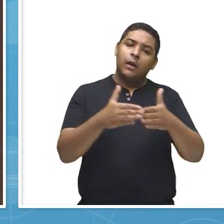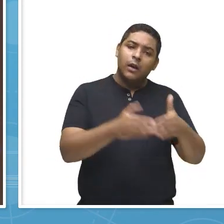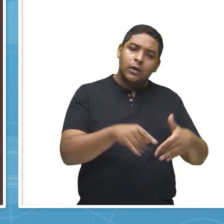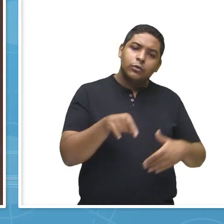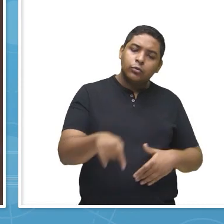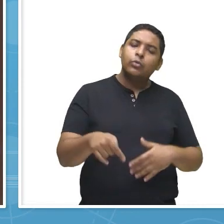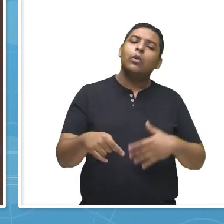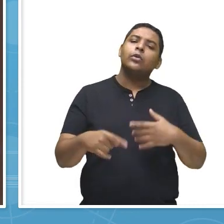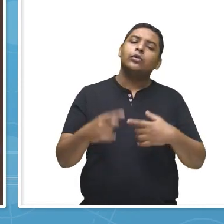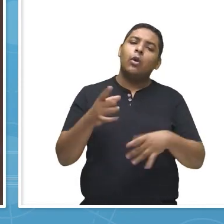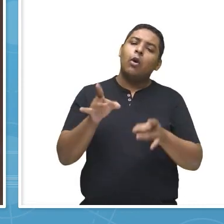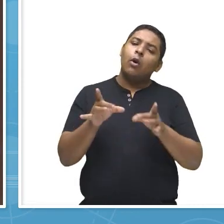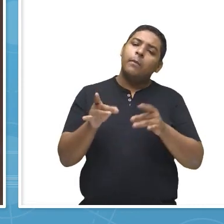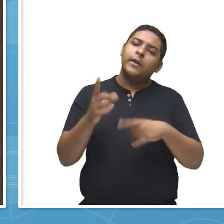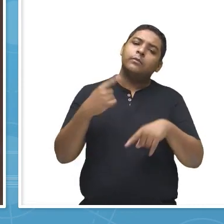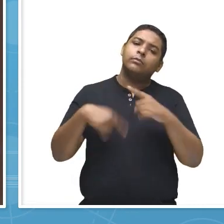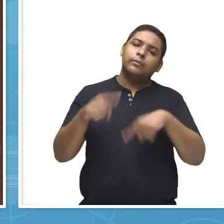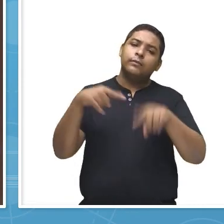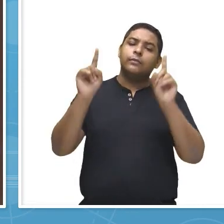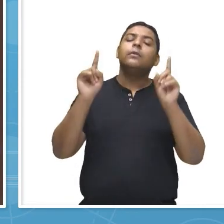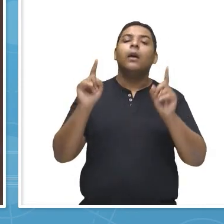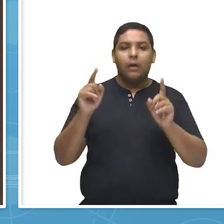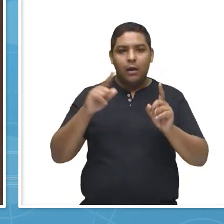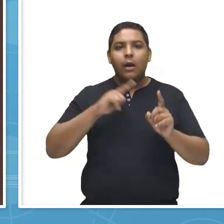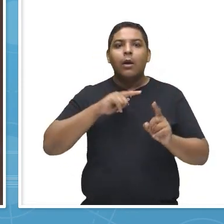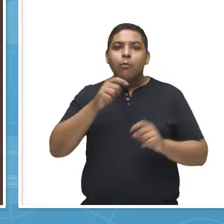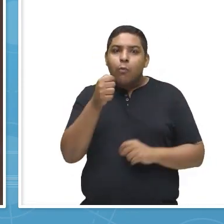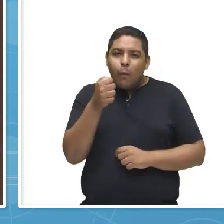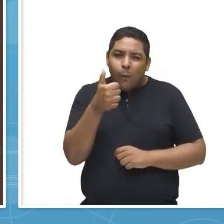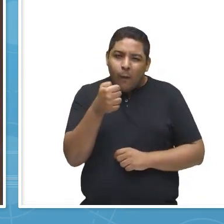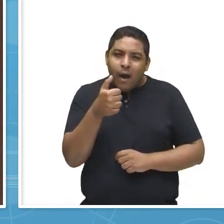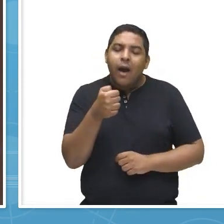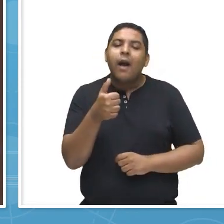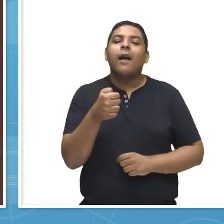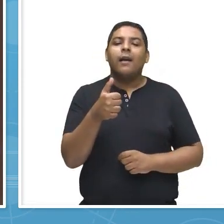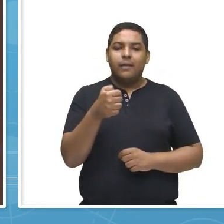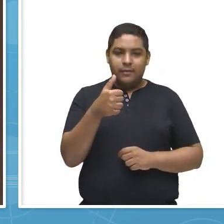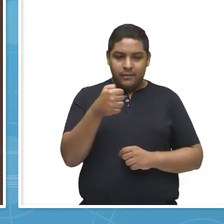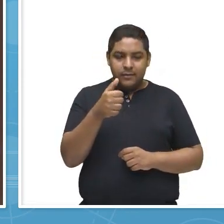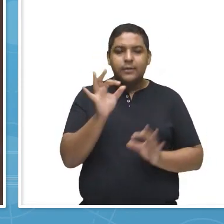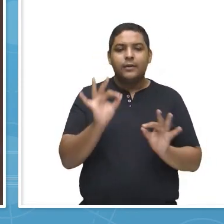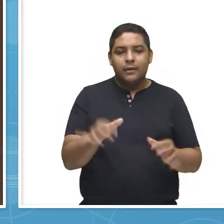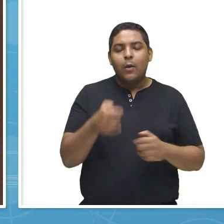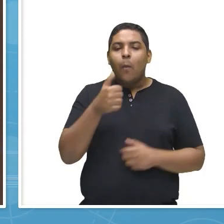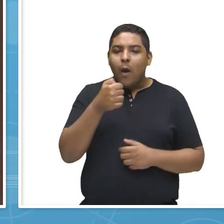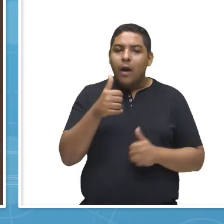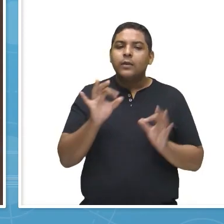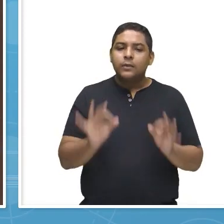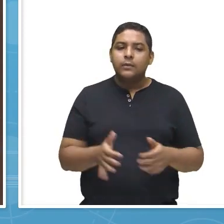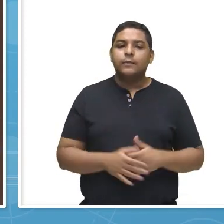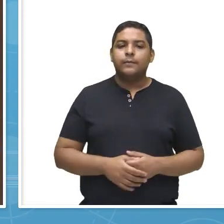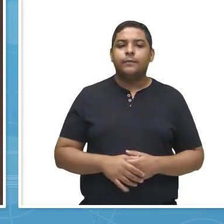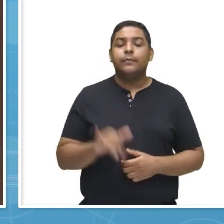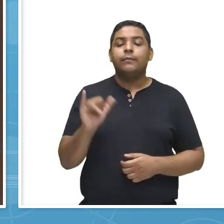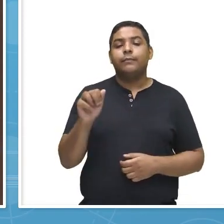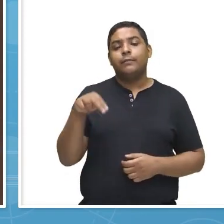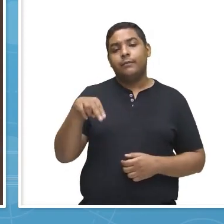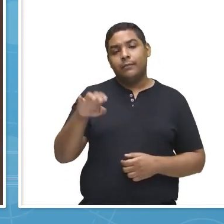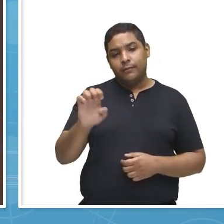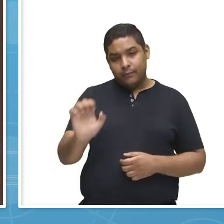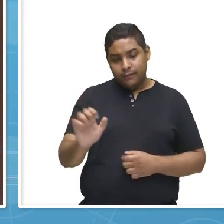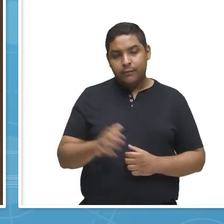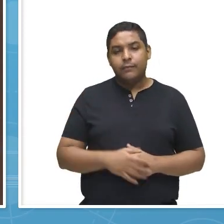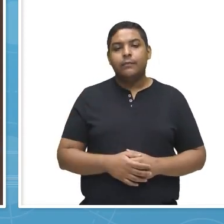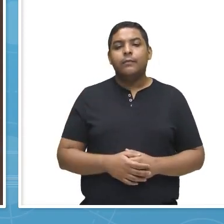comércio evoluiu. Tá no caminho, Maria. Tá no caminho, tá quase certo. Iane, questão 2.